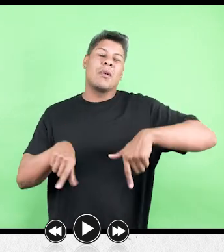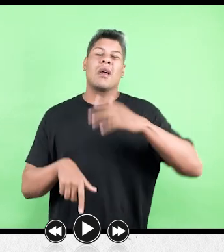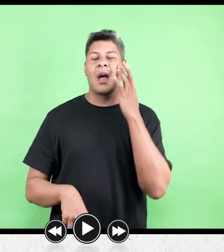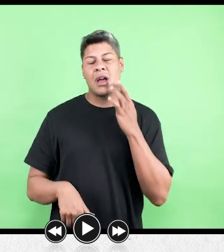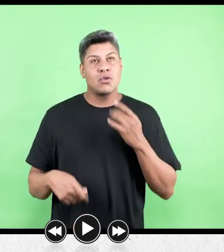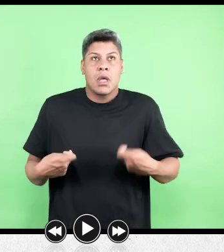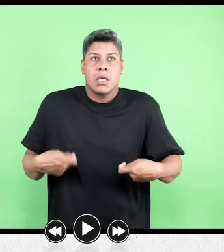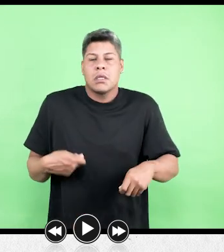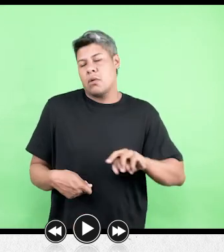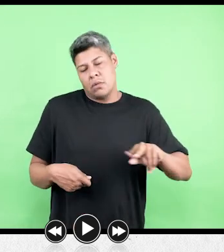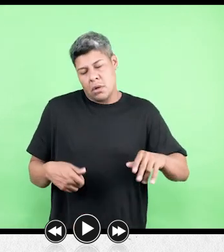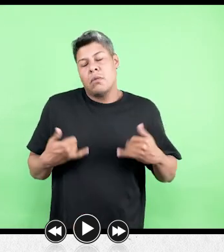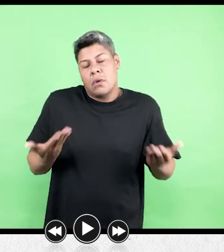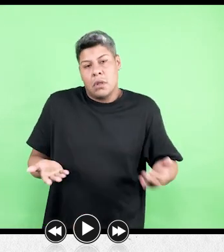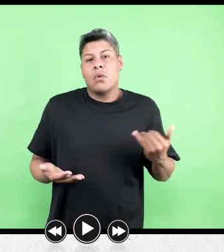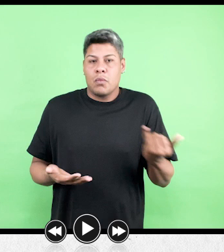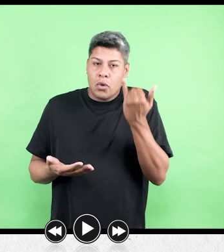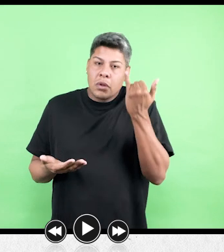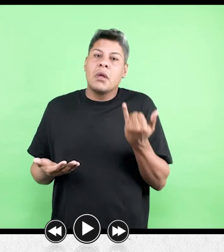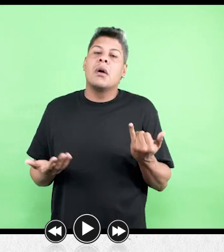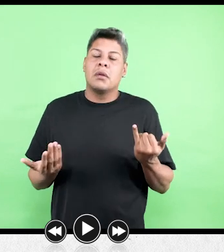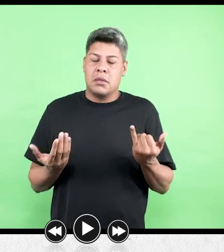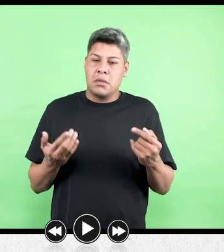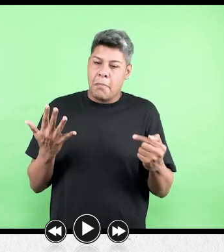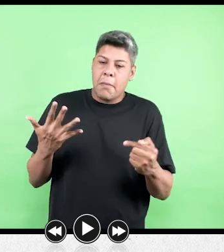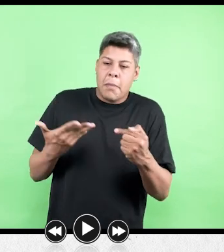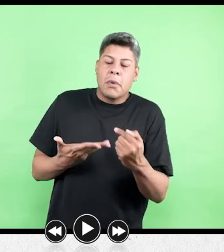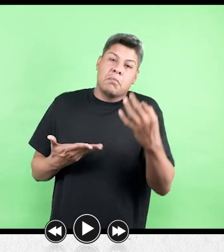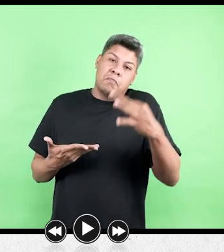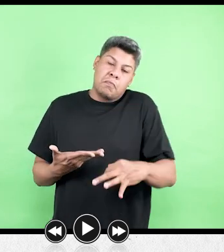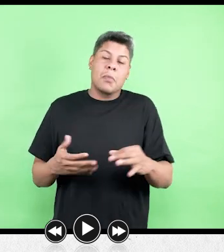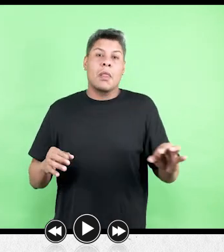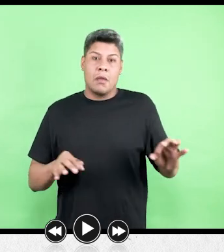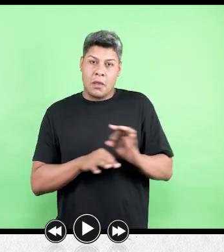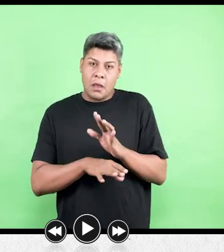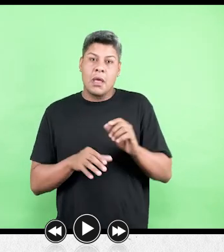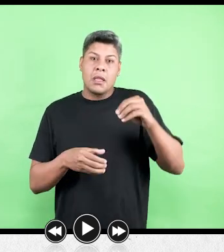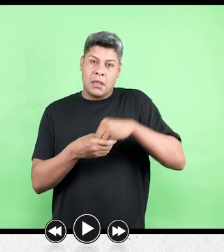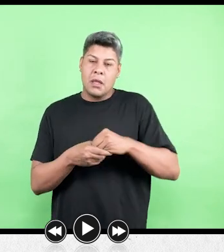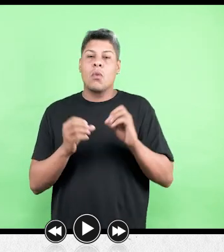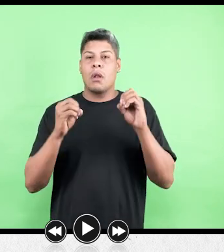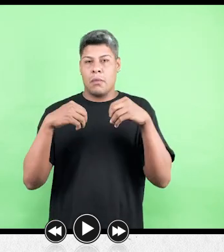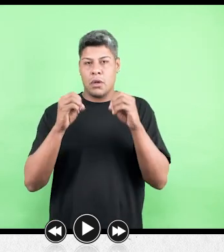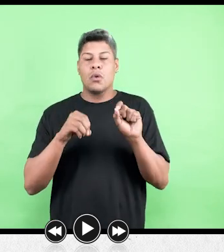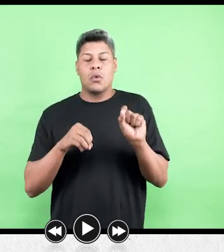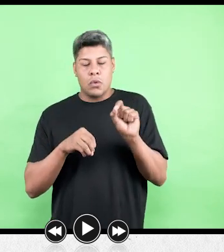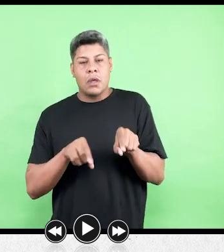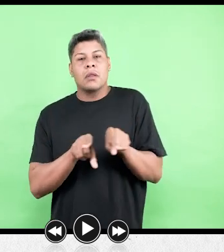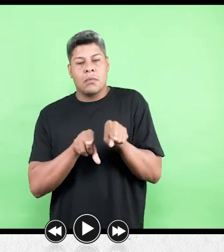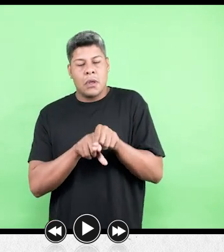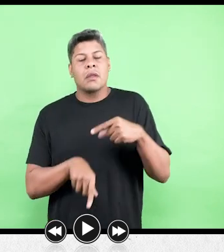seja necessário. Então, é importante ter esses critérios de dosagem bem definidos. E, por fim, né, no laboratório, também